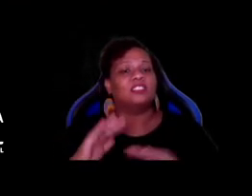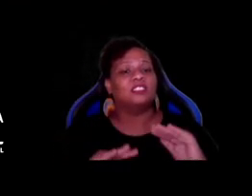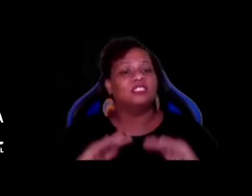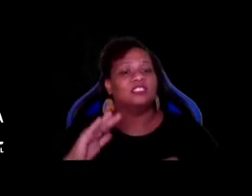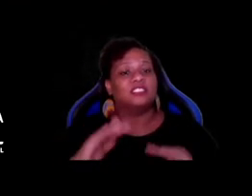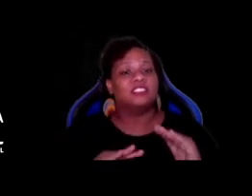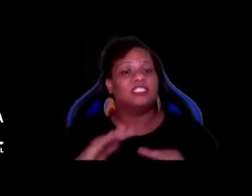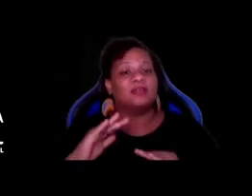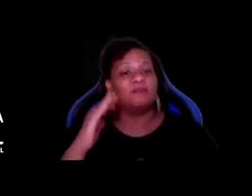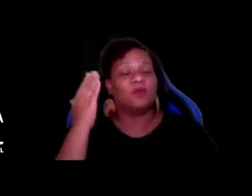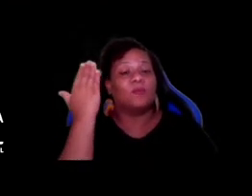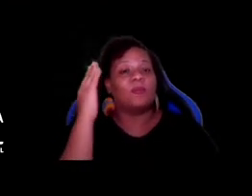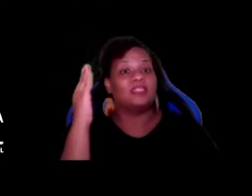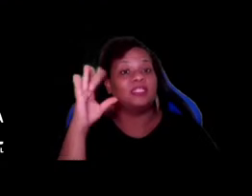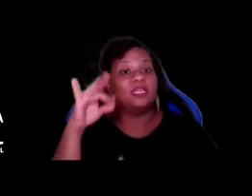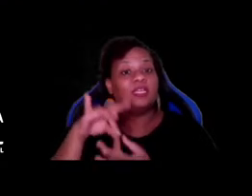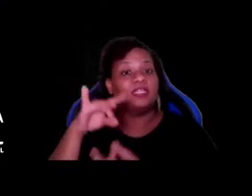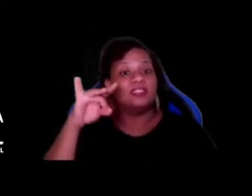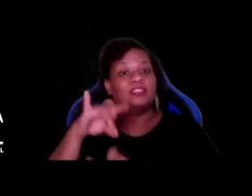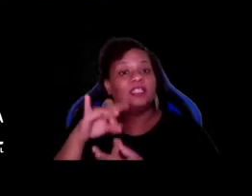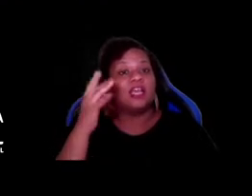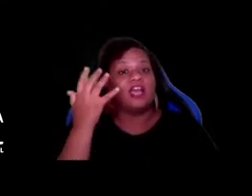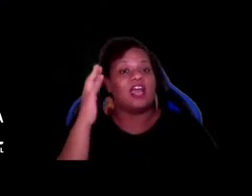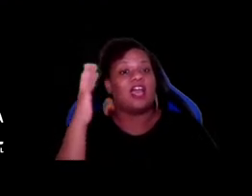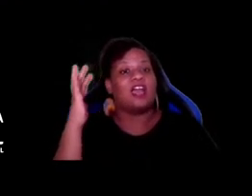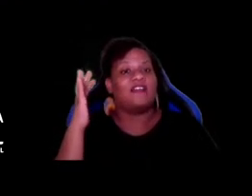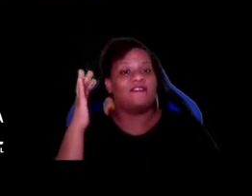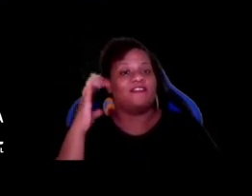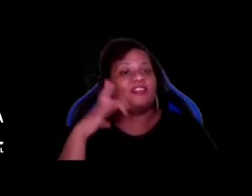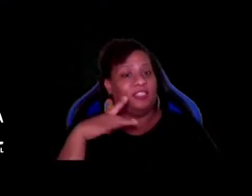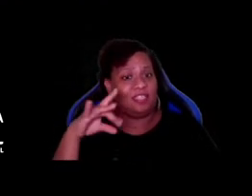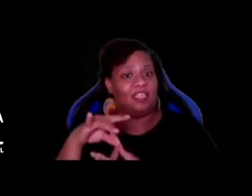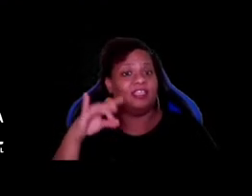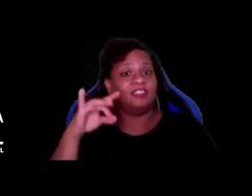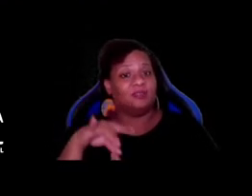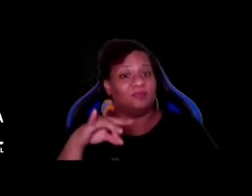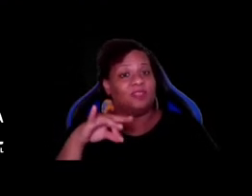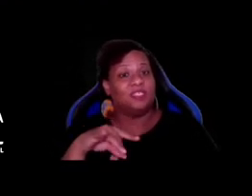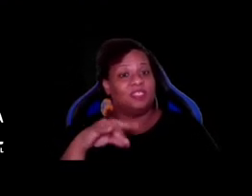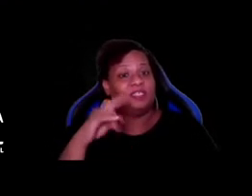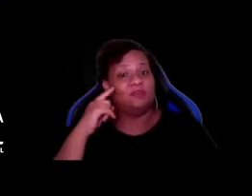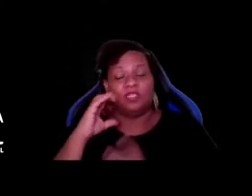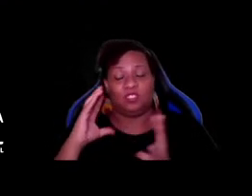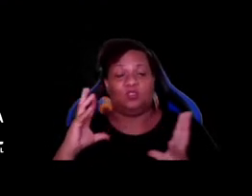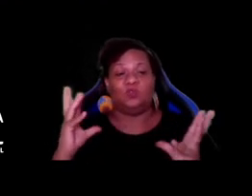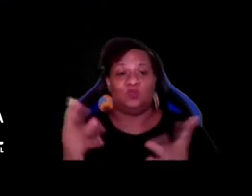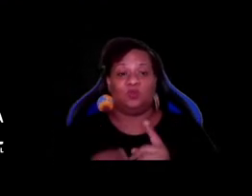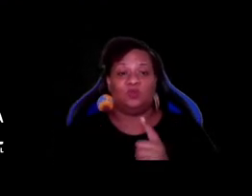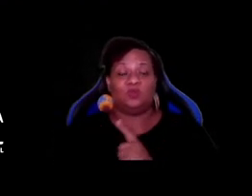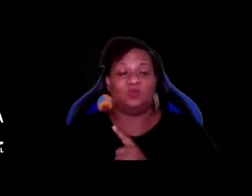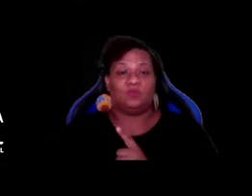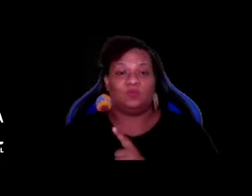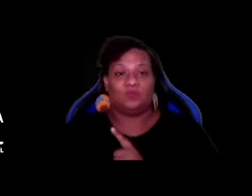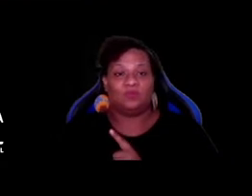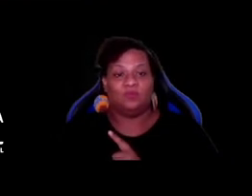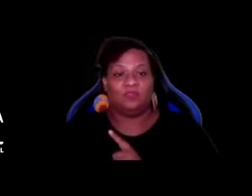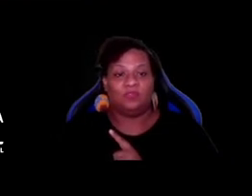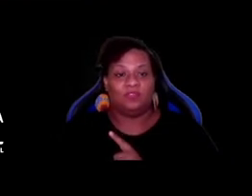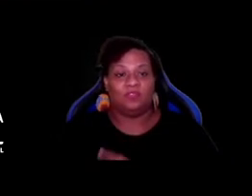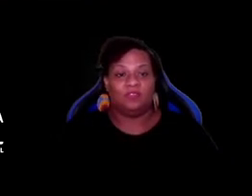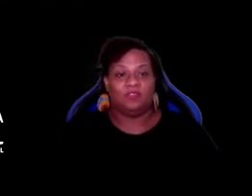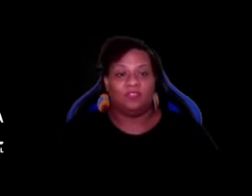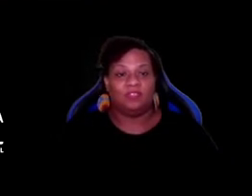tem o espírito da árvore, porque para nós tudo tem espírito, né? Nesse universo. Na